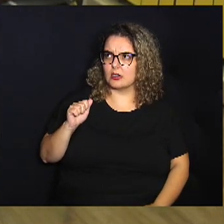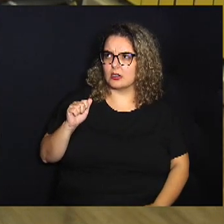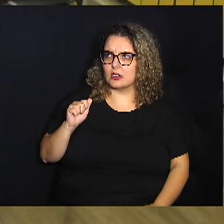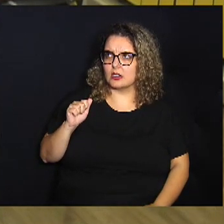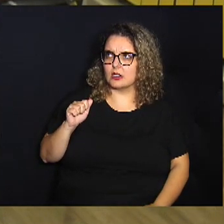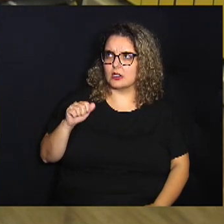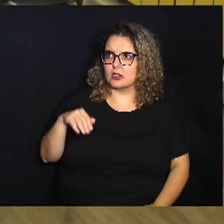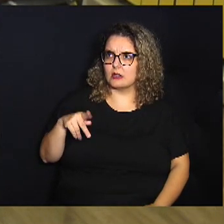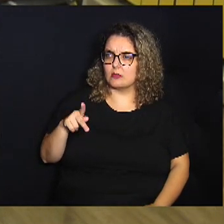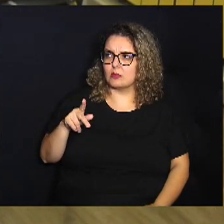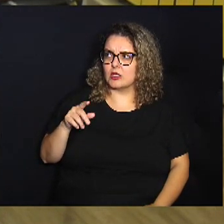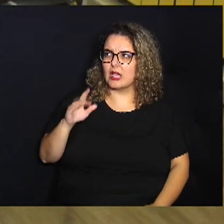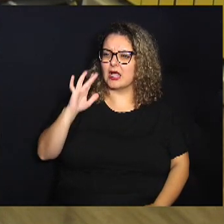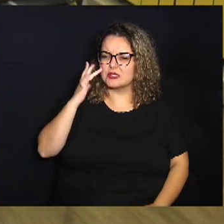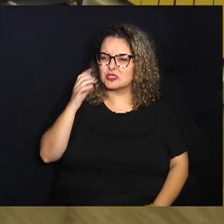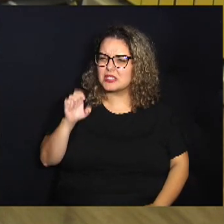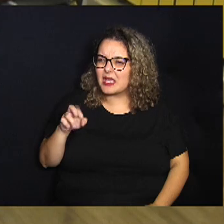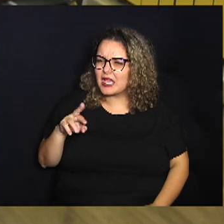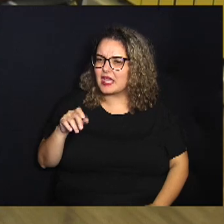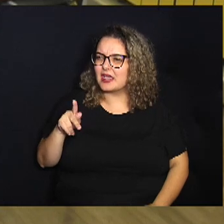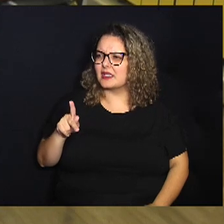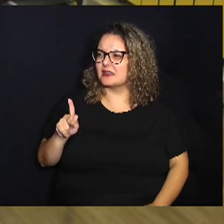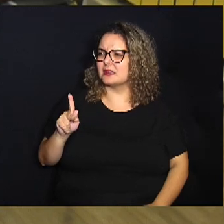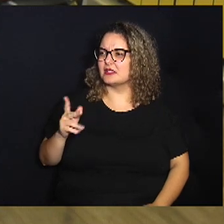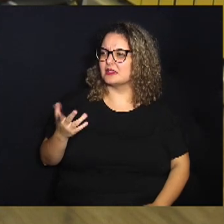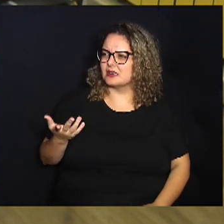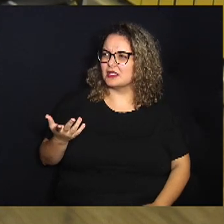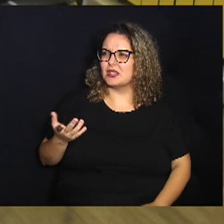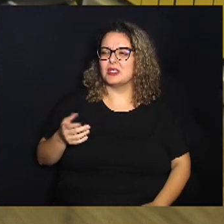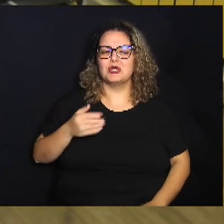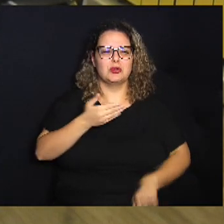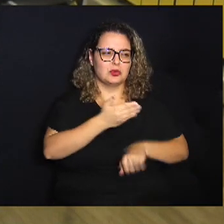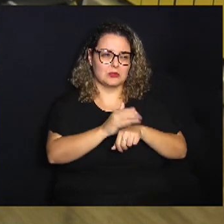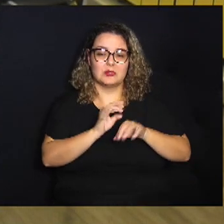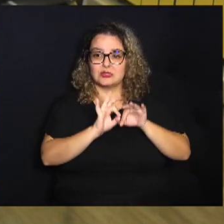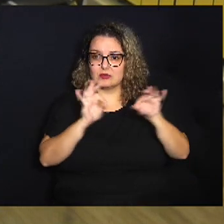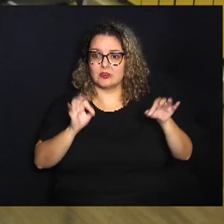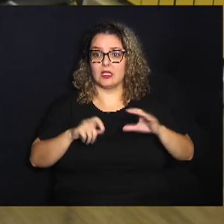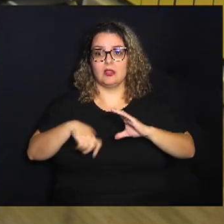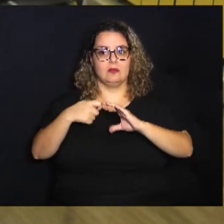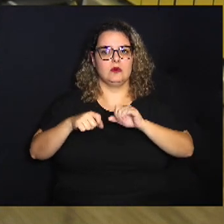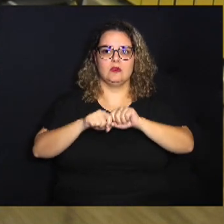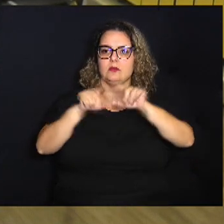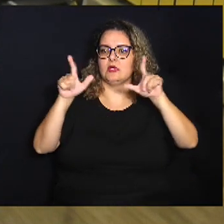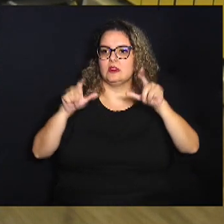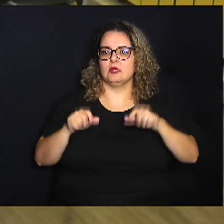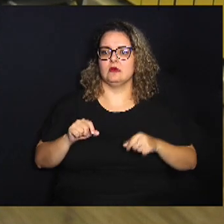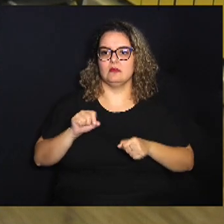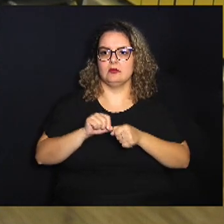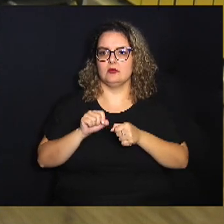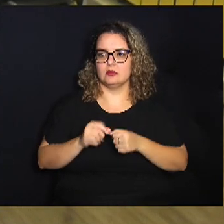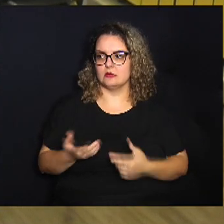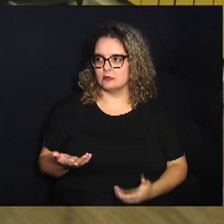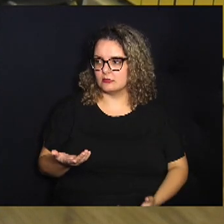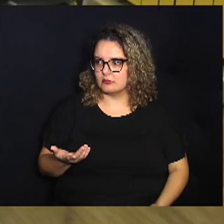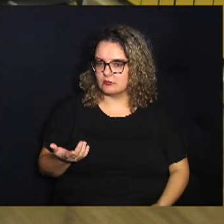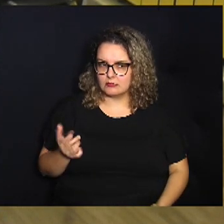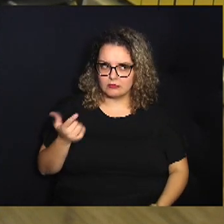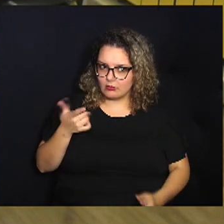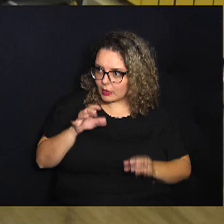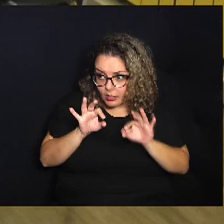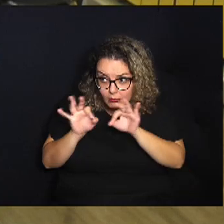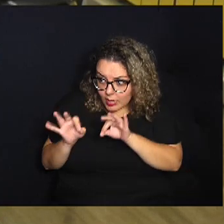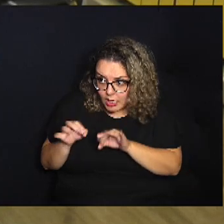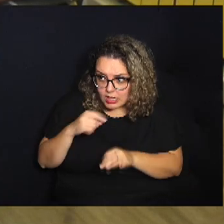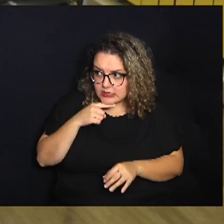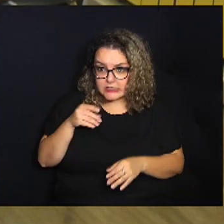e o treinador dele também era de fora e passava vídeo pela manhã e ele fazia. E eu perguntava para ele, mas não tem acompanhamento?